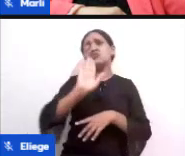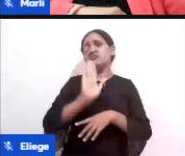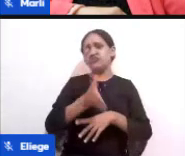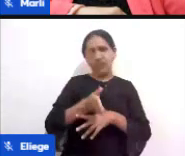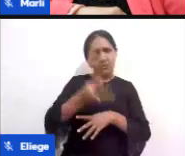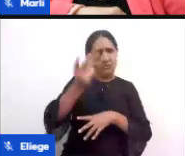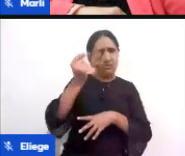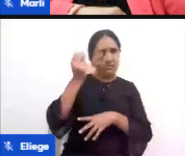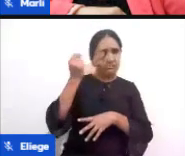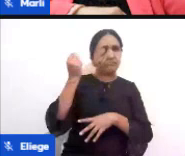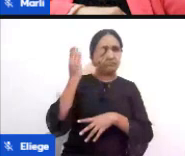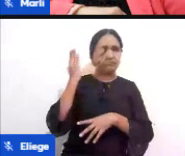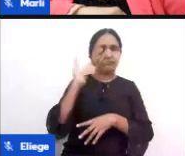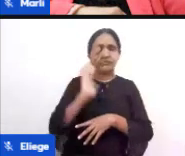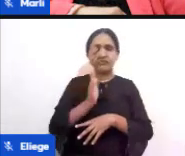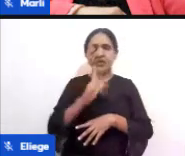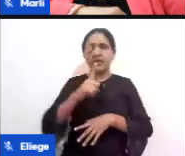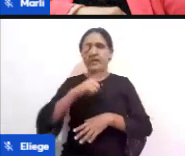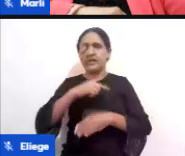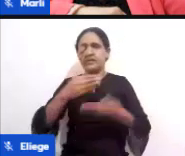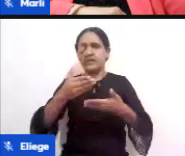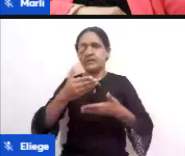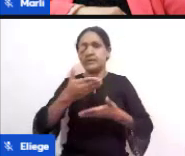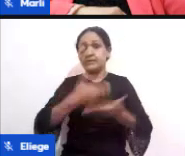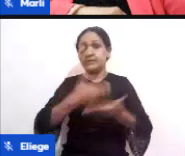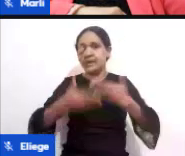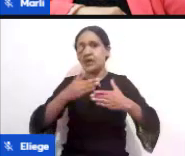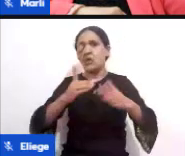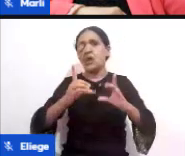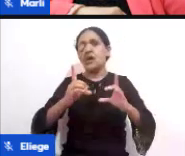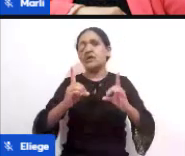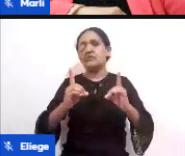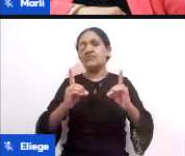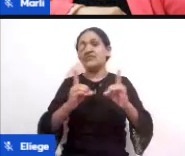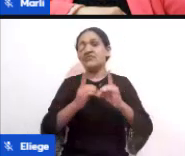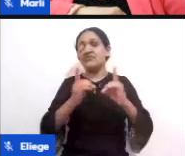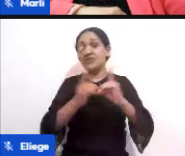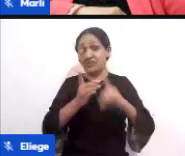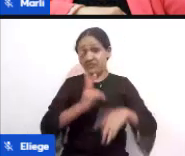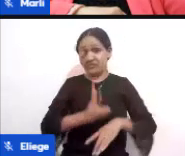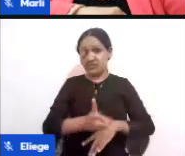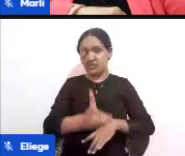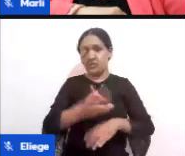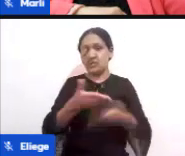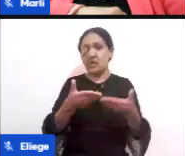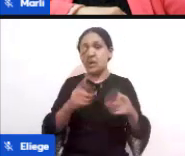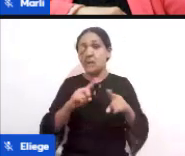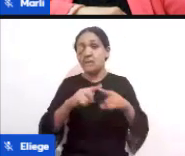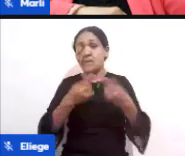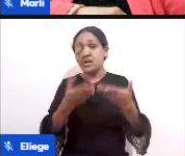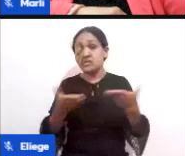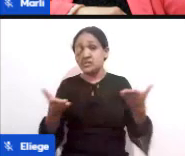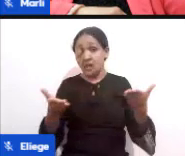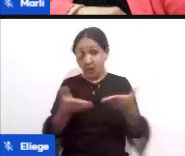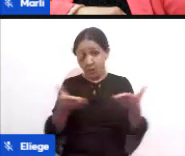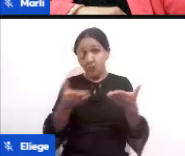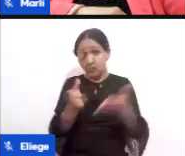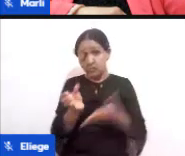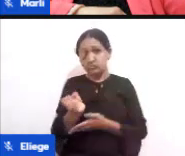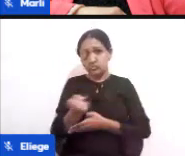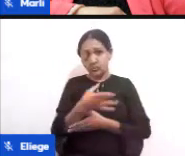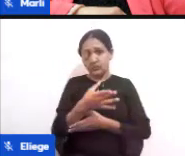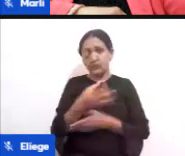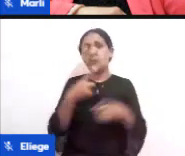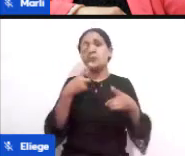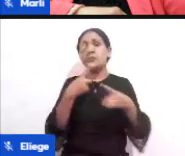estratégias que envolvam a sequência didática, mas nesse momento seria uma inovação. Por quê?